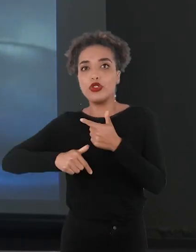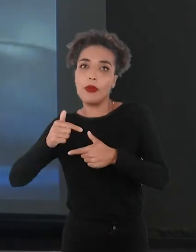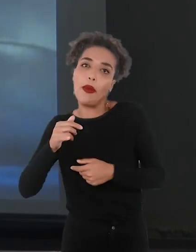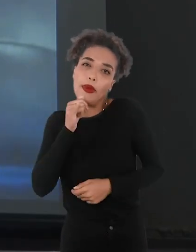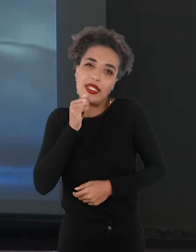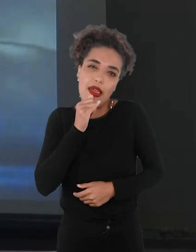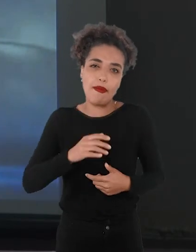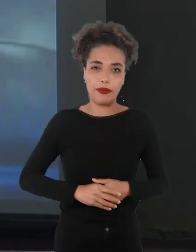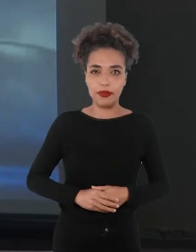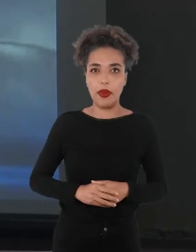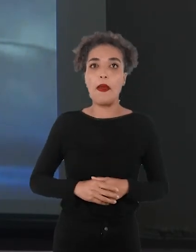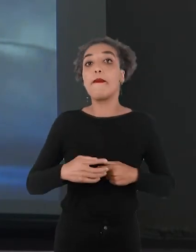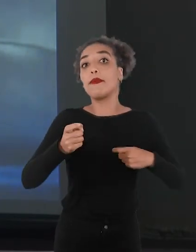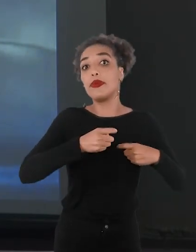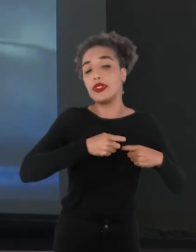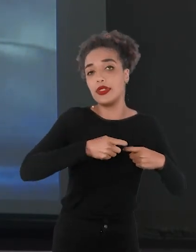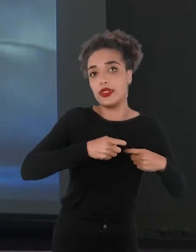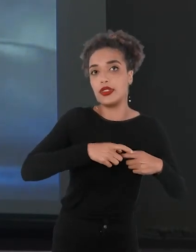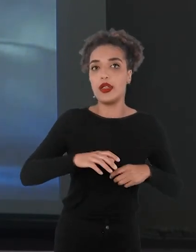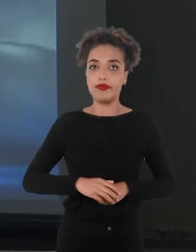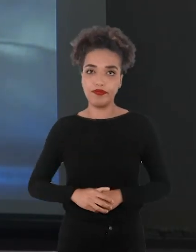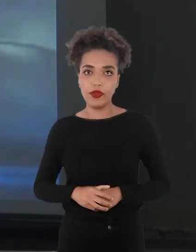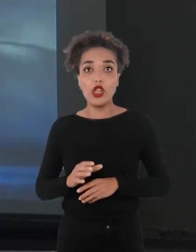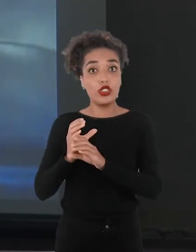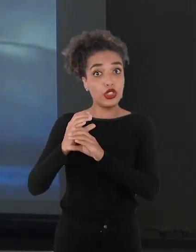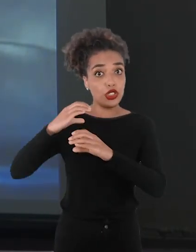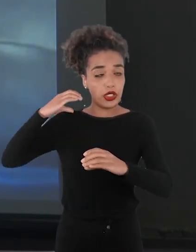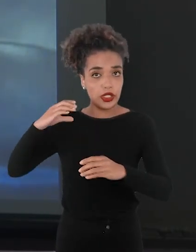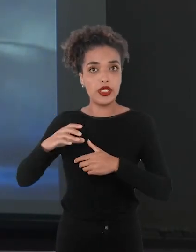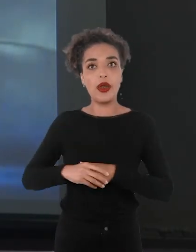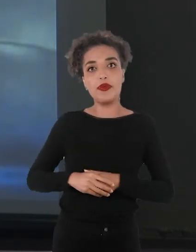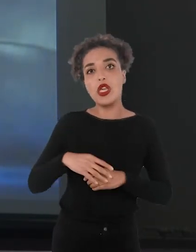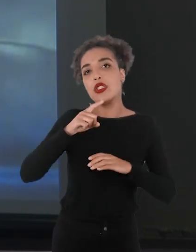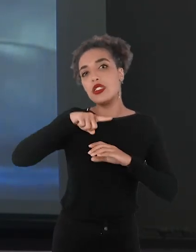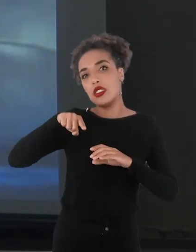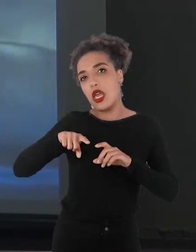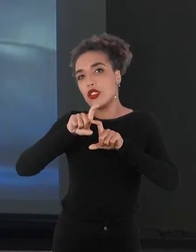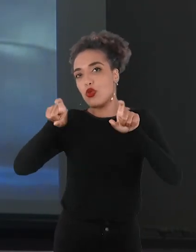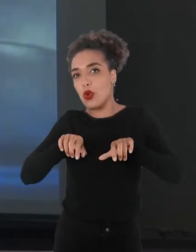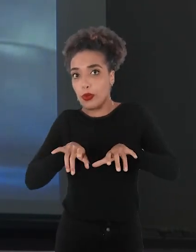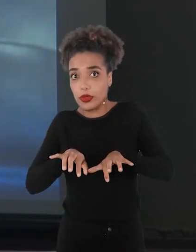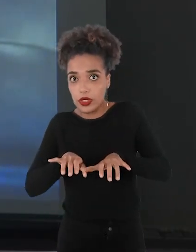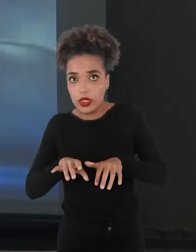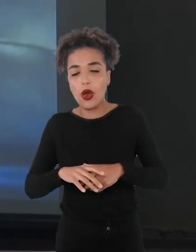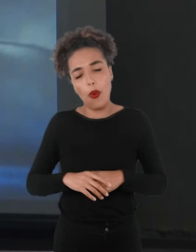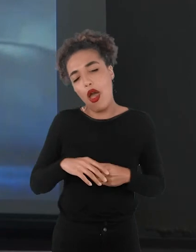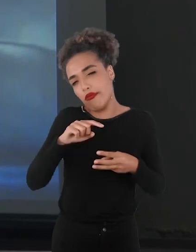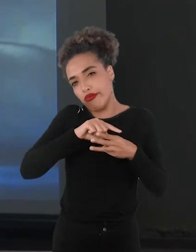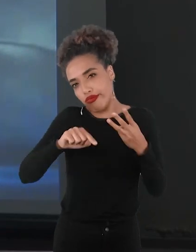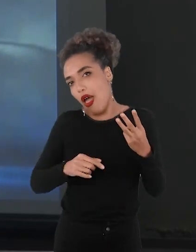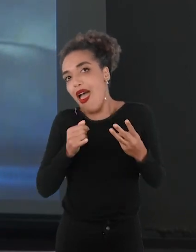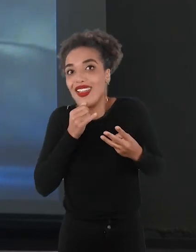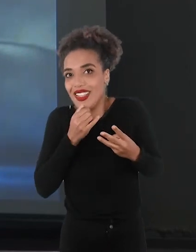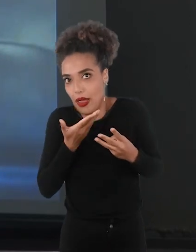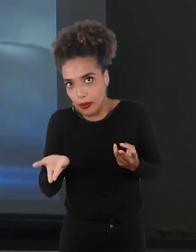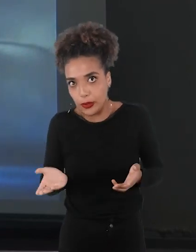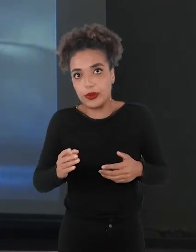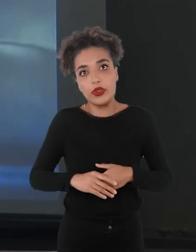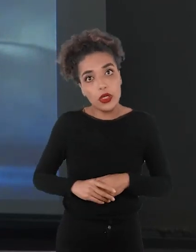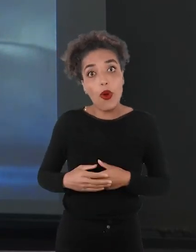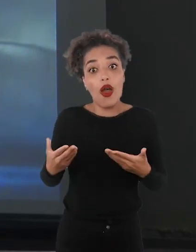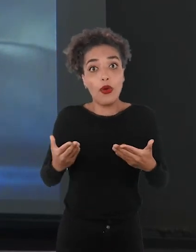medicina, como engenharia, ciência da computação, para dar alguns exemplos. As mudanças foram